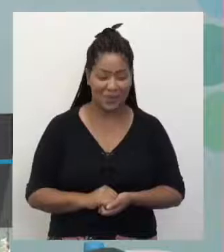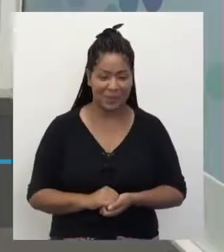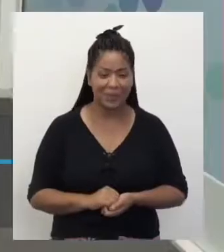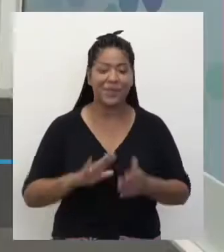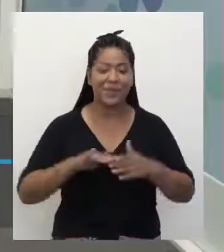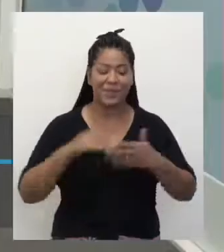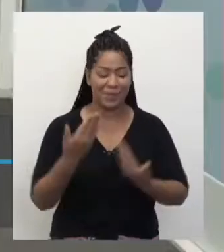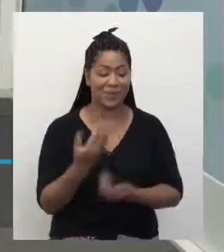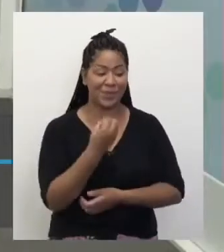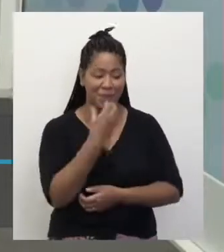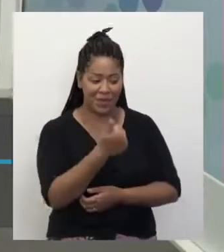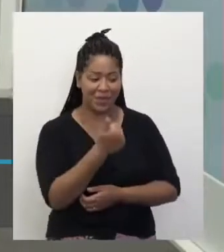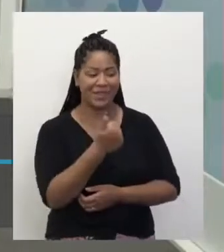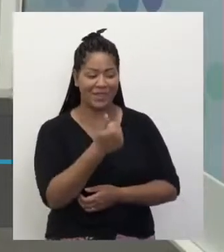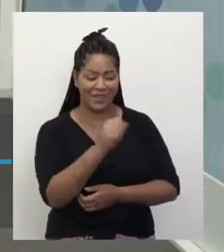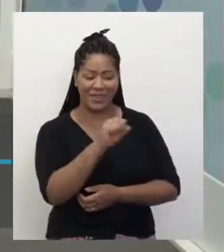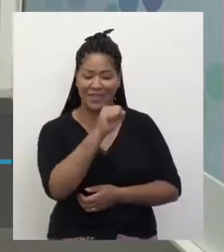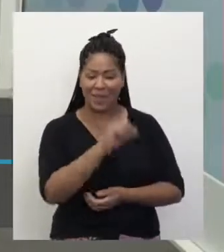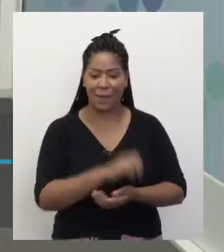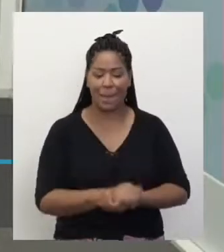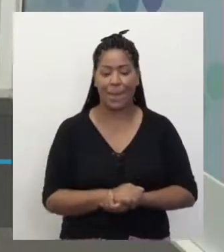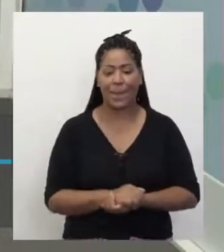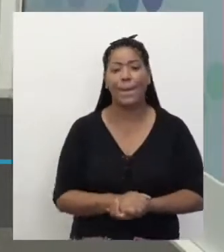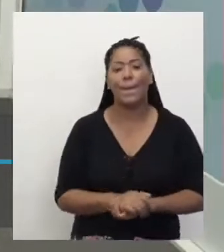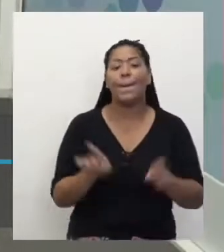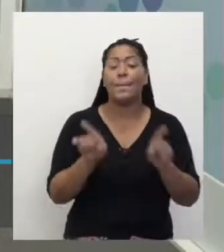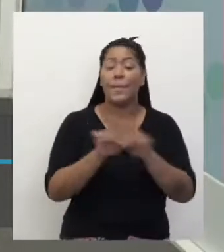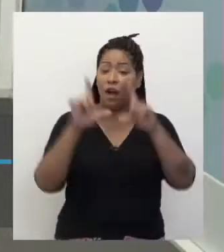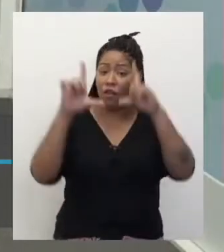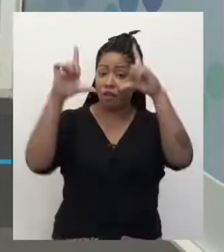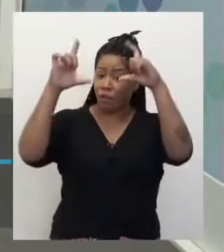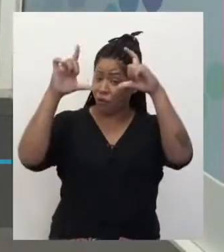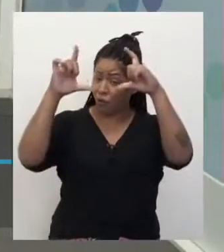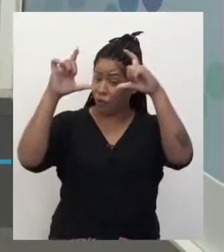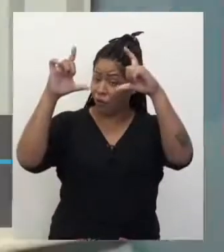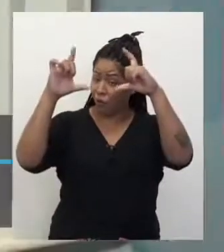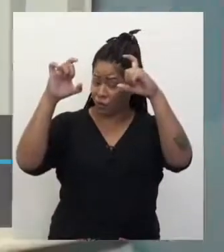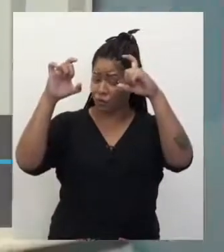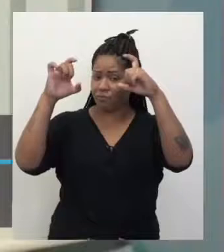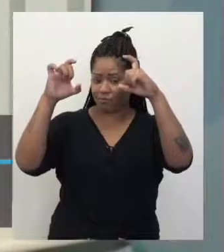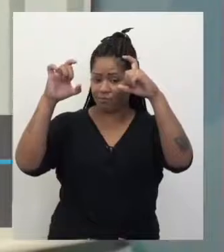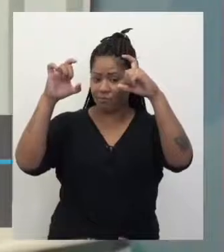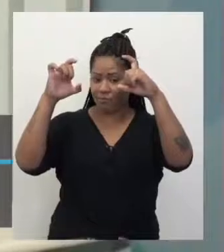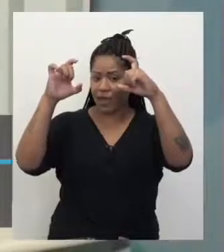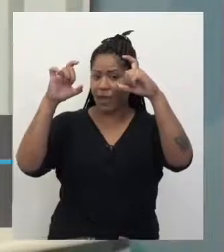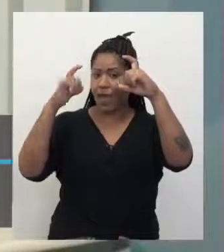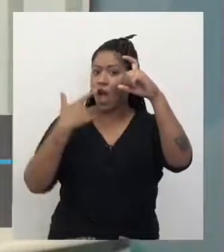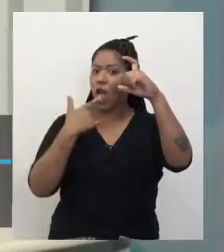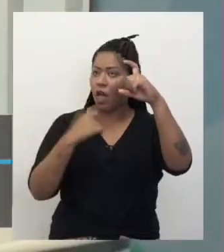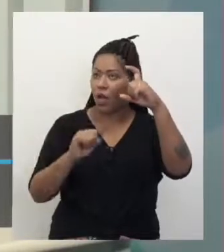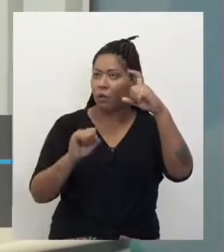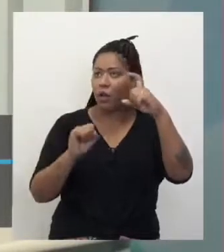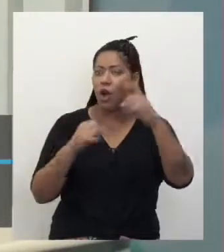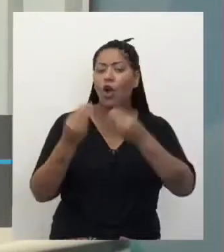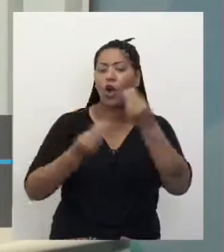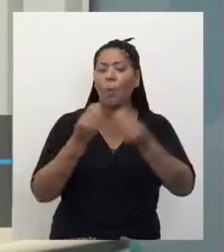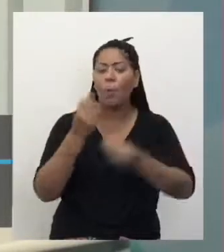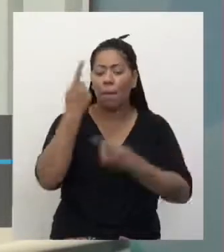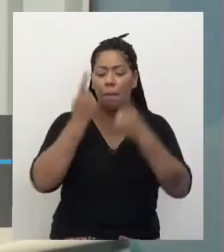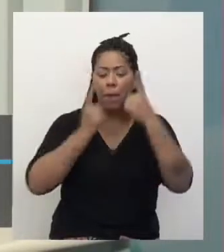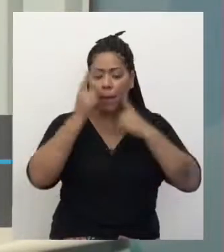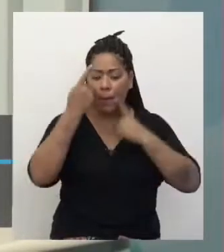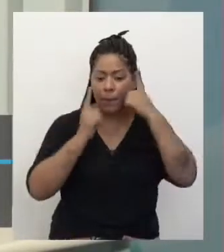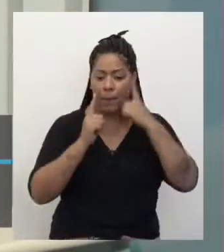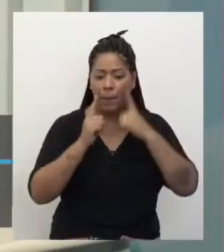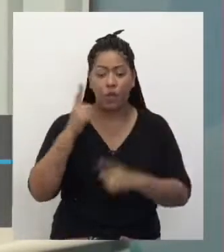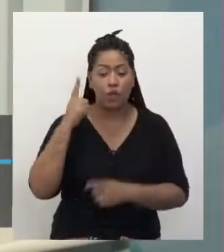Muito bem, Elaine, é isso mesmo. Aí nós falamos também que a imagem também são, no caso da linguagem, como expressão. O som e também a